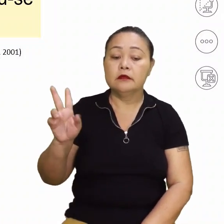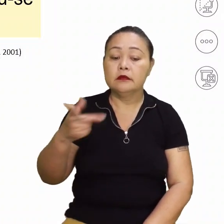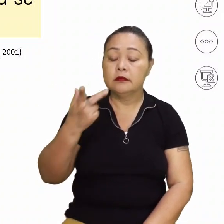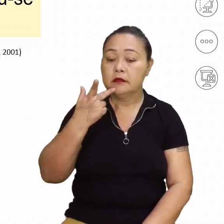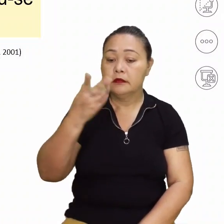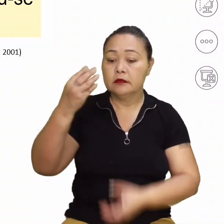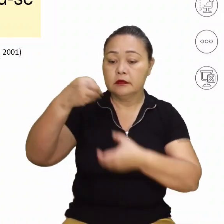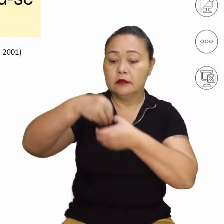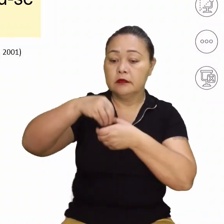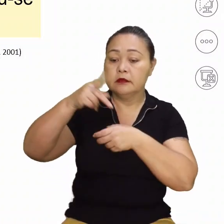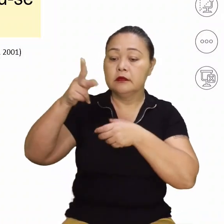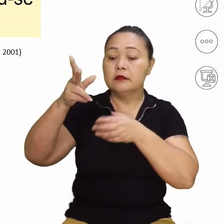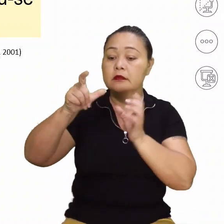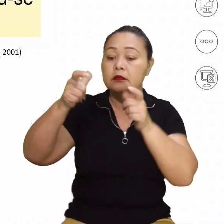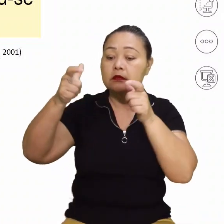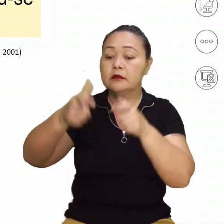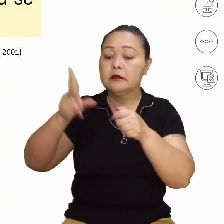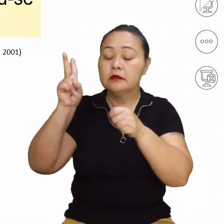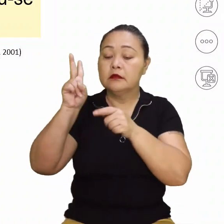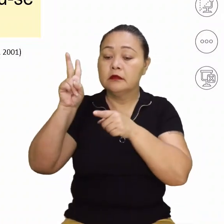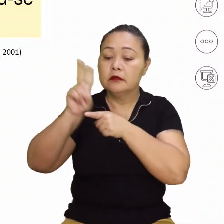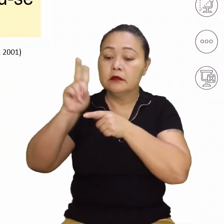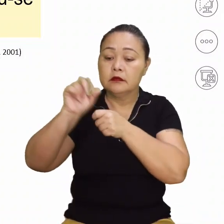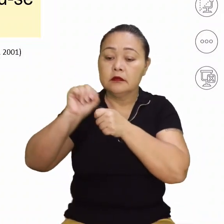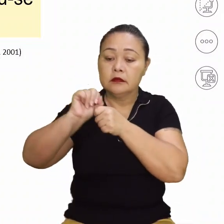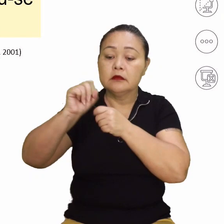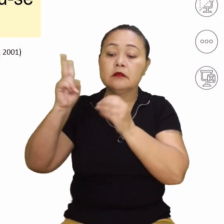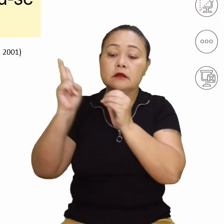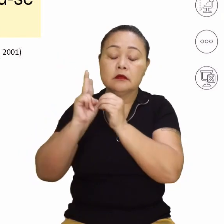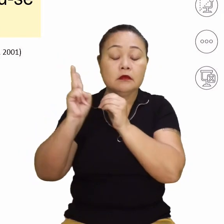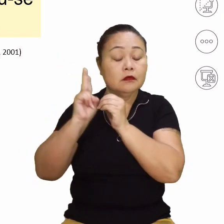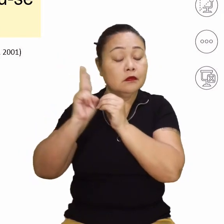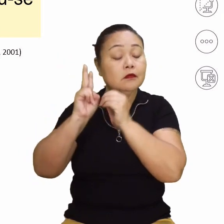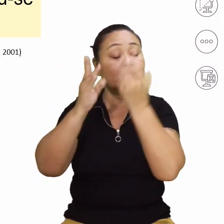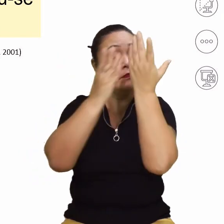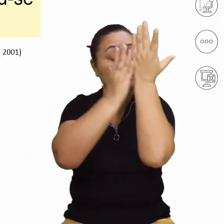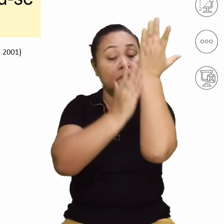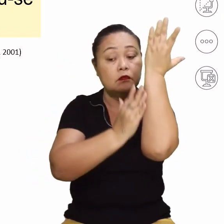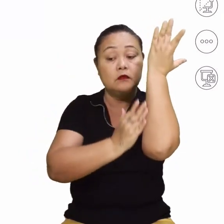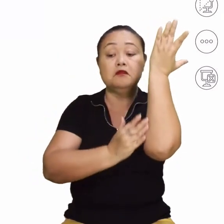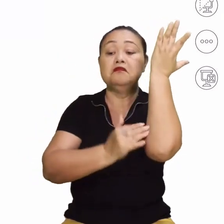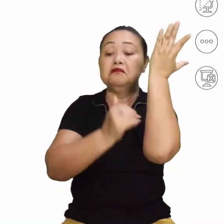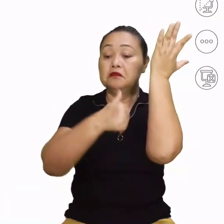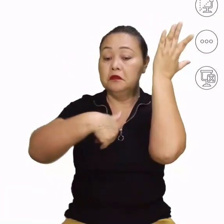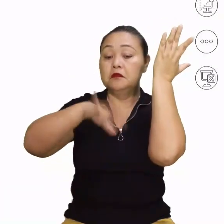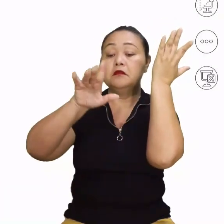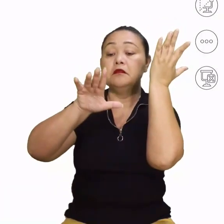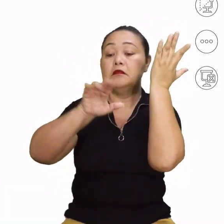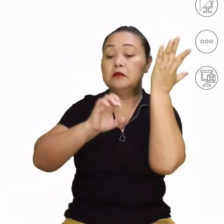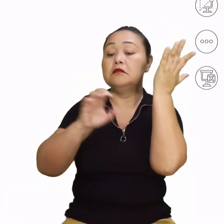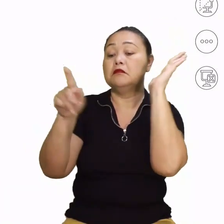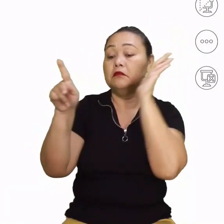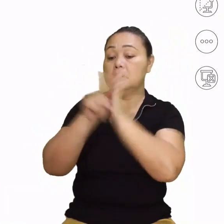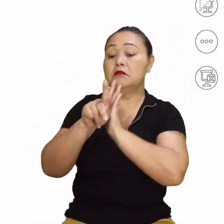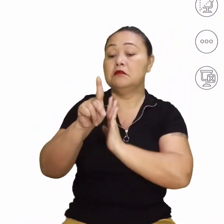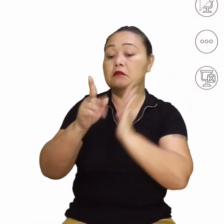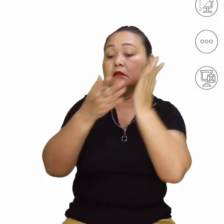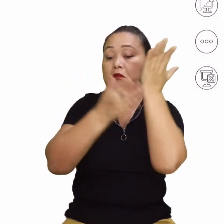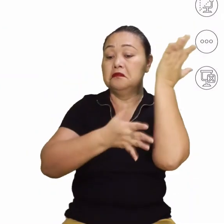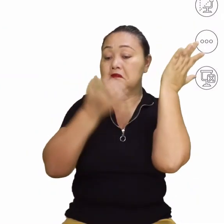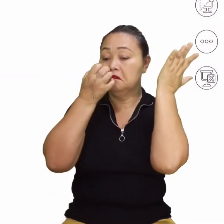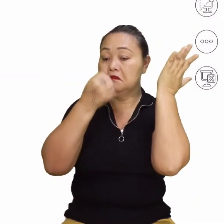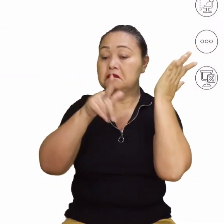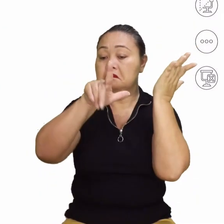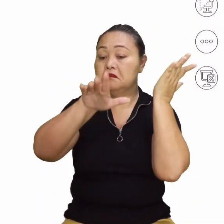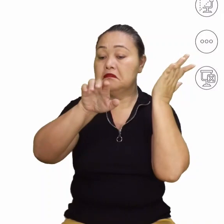que dentro da reserva indígena tem muita madeira e Tem madeira de lei que olha aí